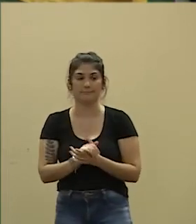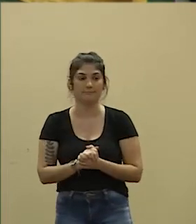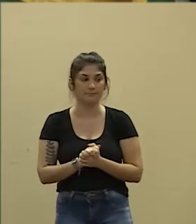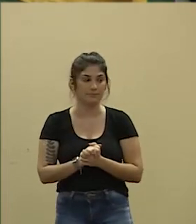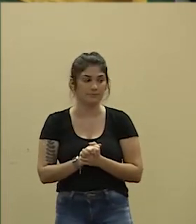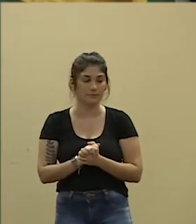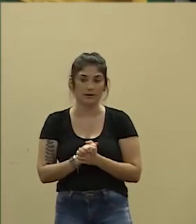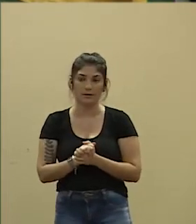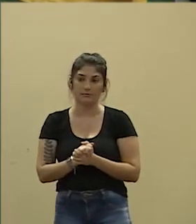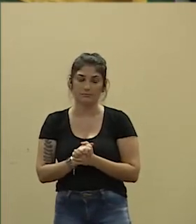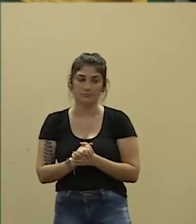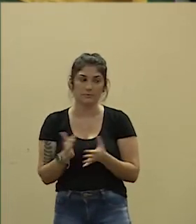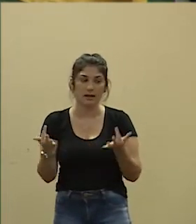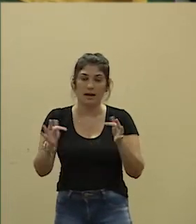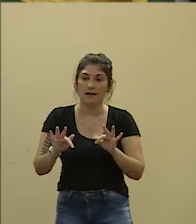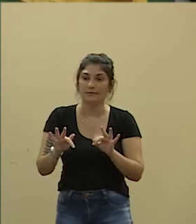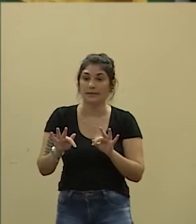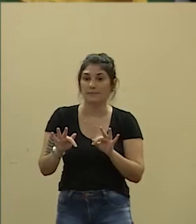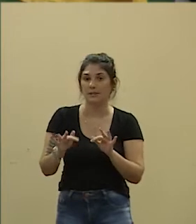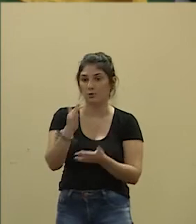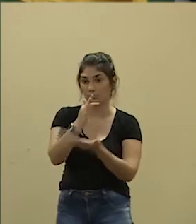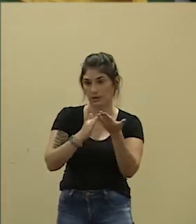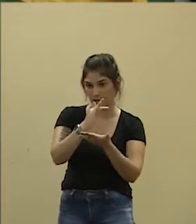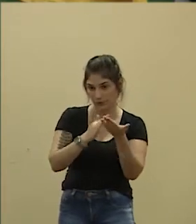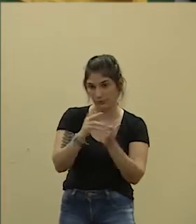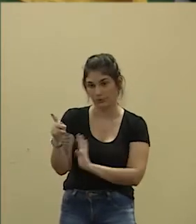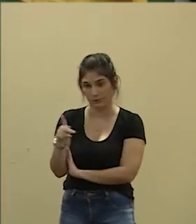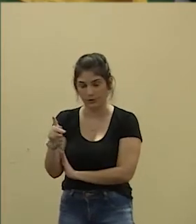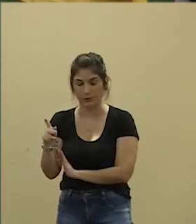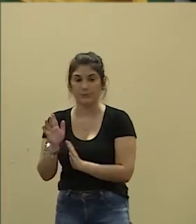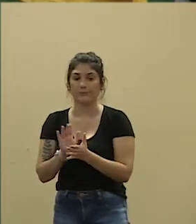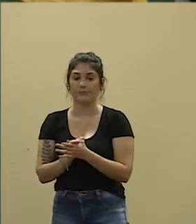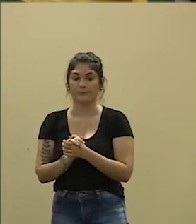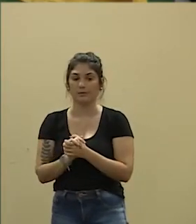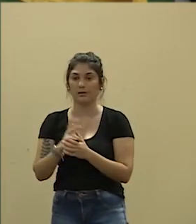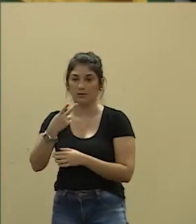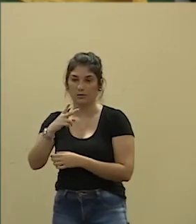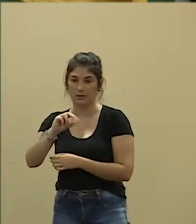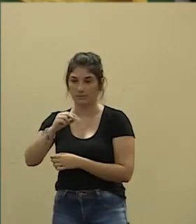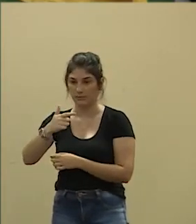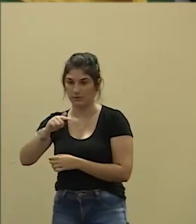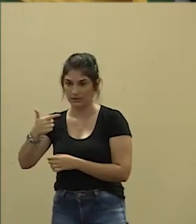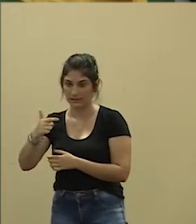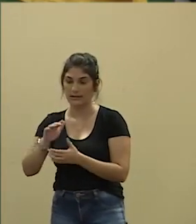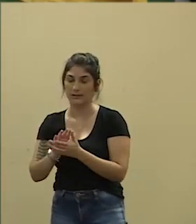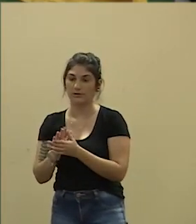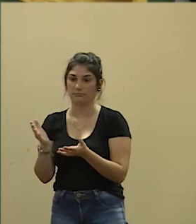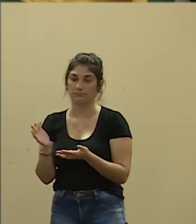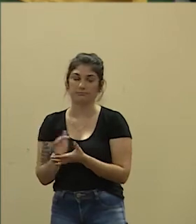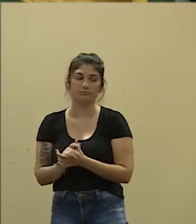trecho é dodô agitado dia a dia do professor ano passado né 2017 do professor josé manuel